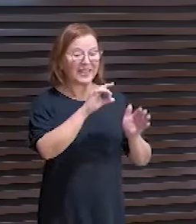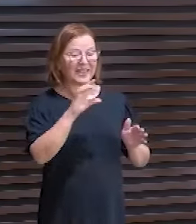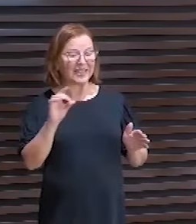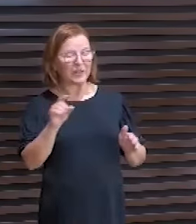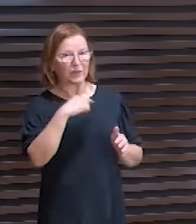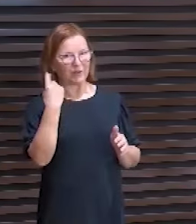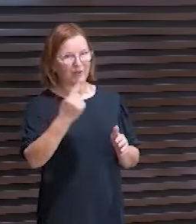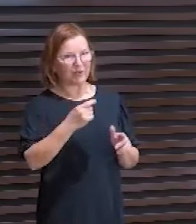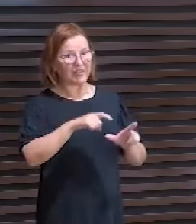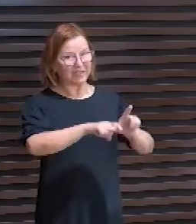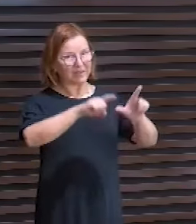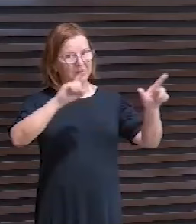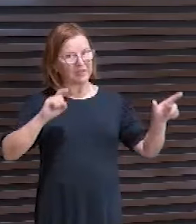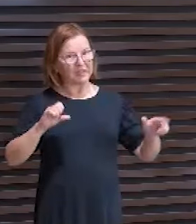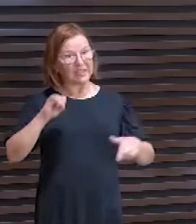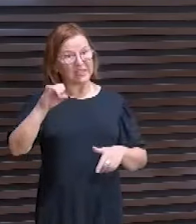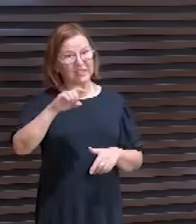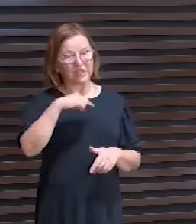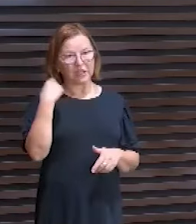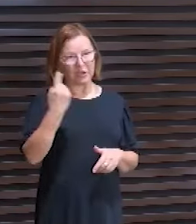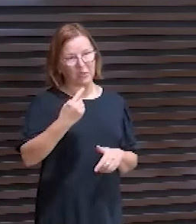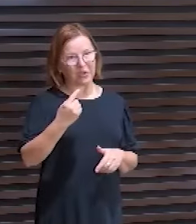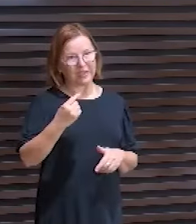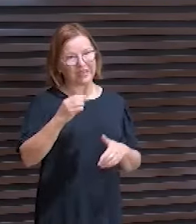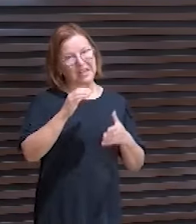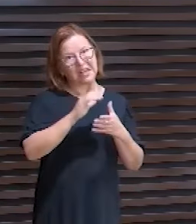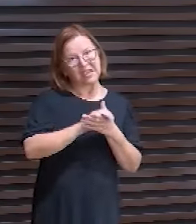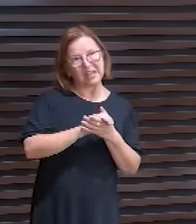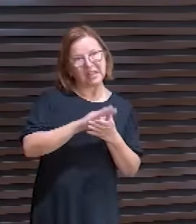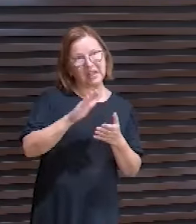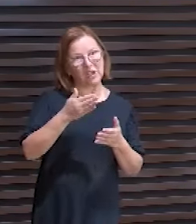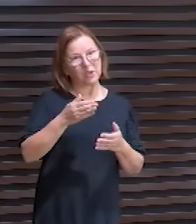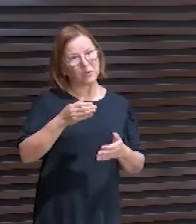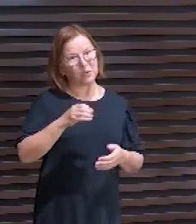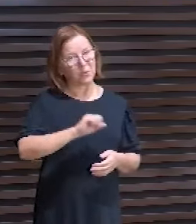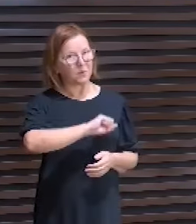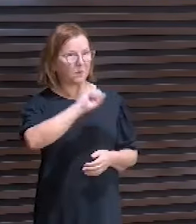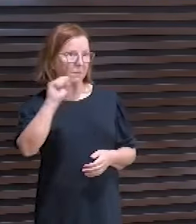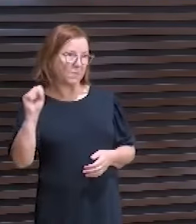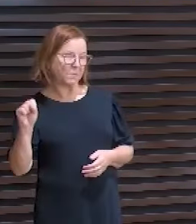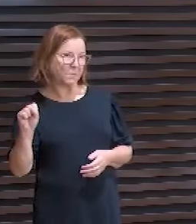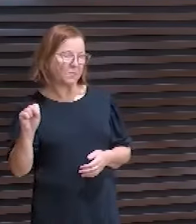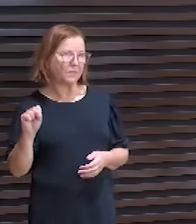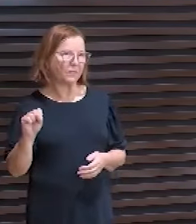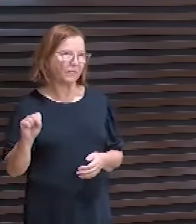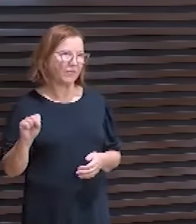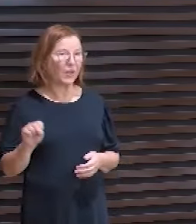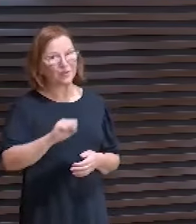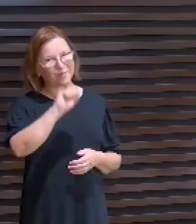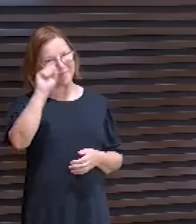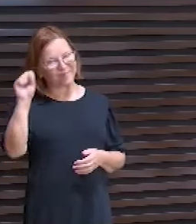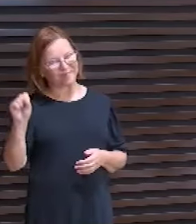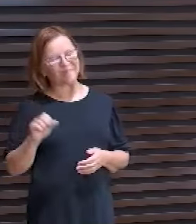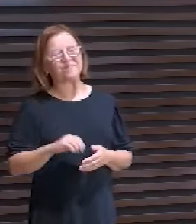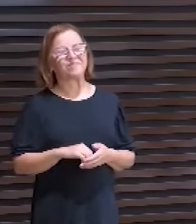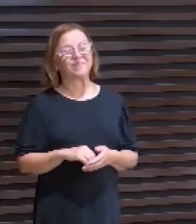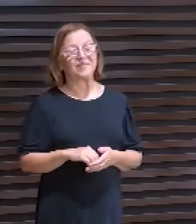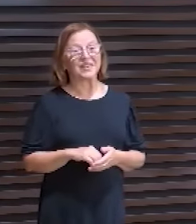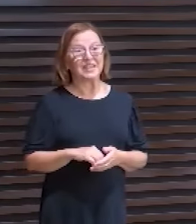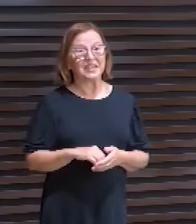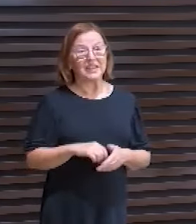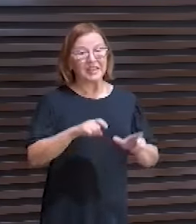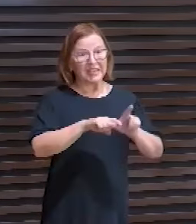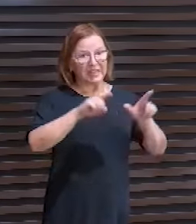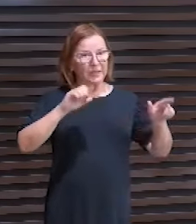independentemente se somos casados ou não independentemente se somos um grupo familiar